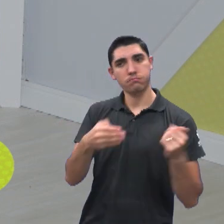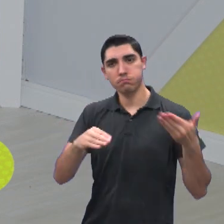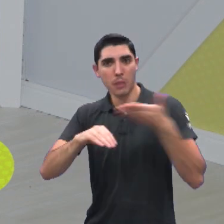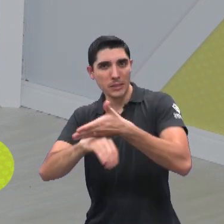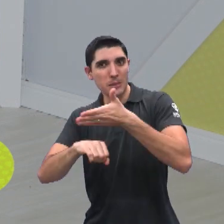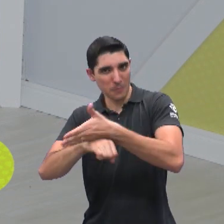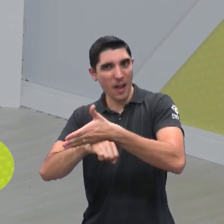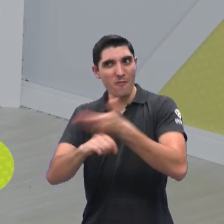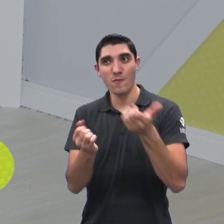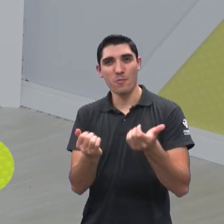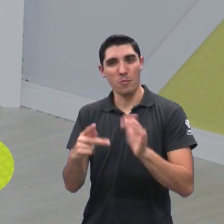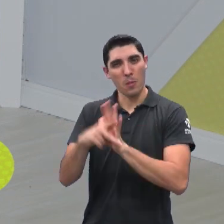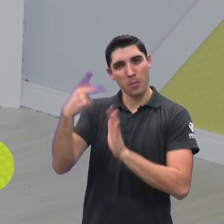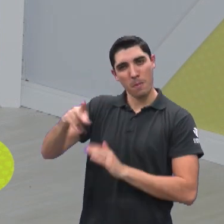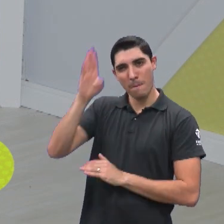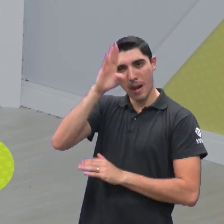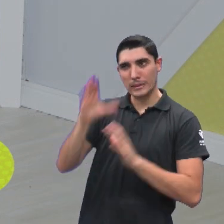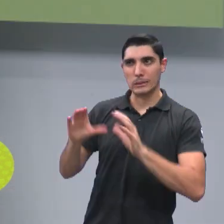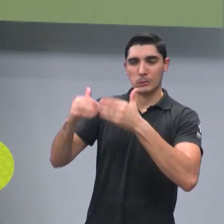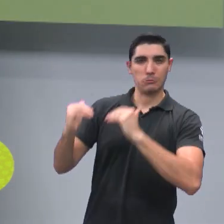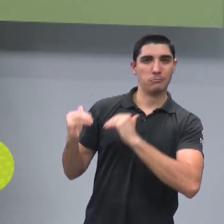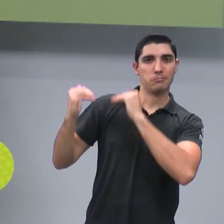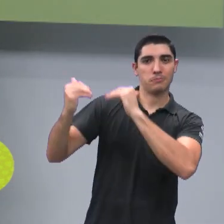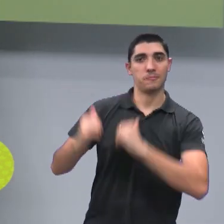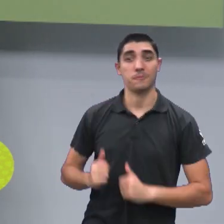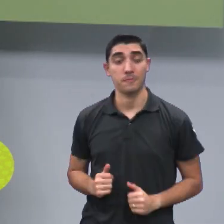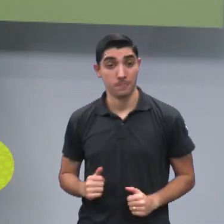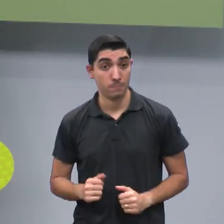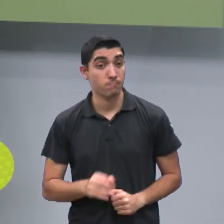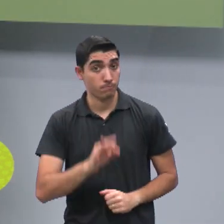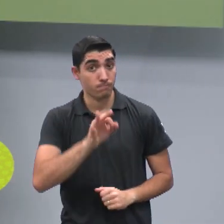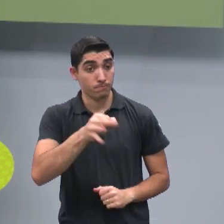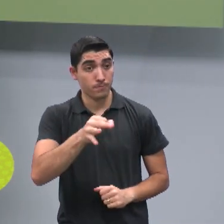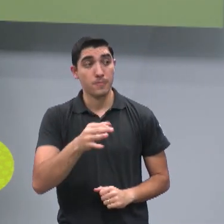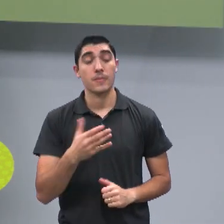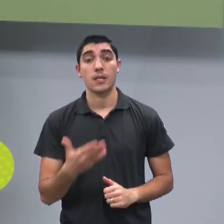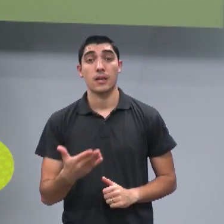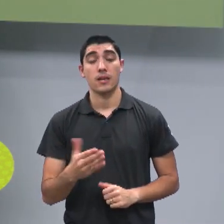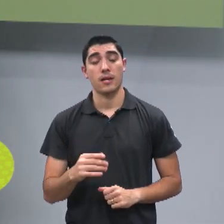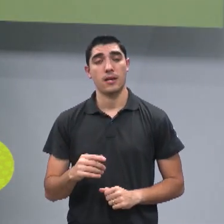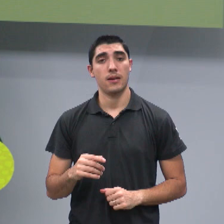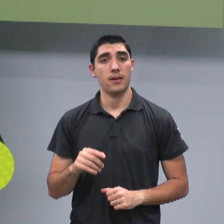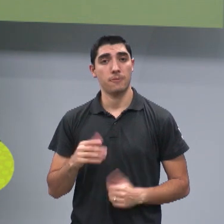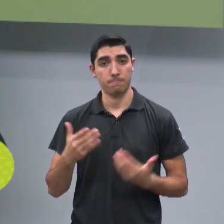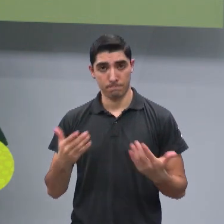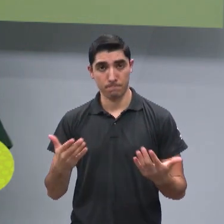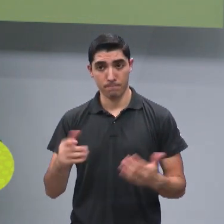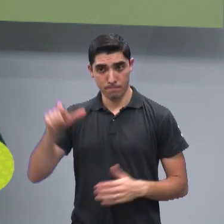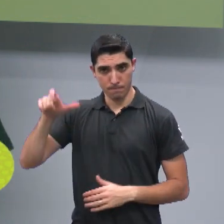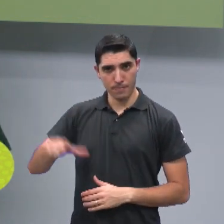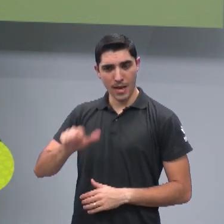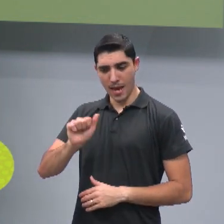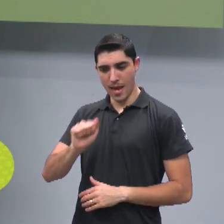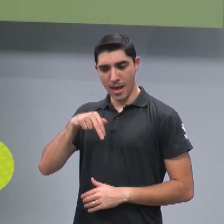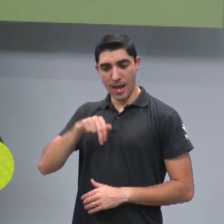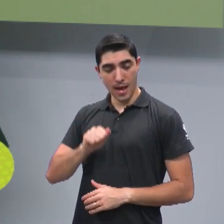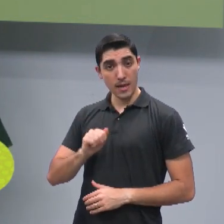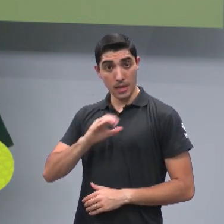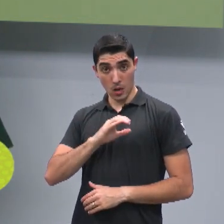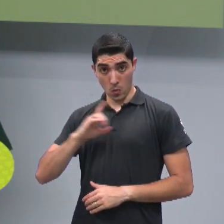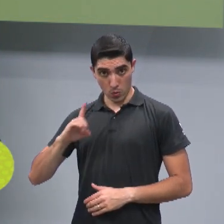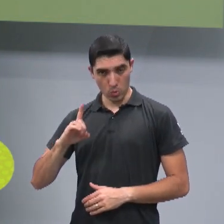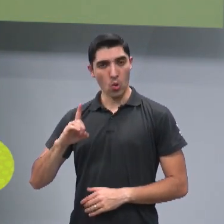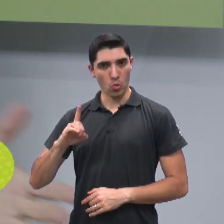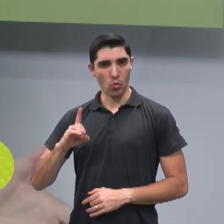nas categorias de base do basquete feminino. Pois é, o time, a Ana, né, ela coordena a base do